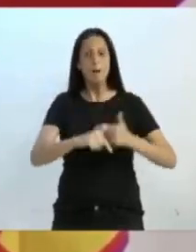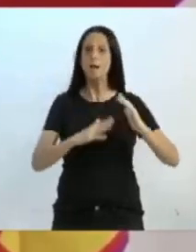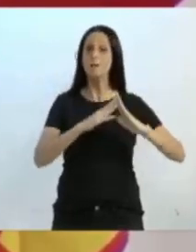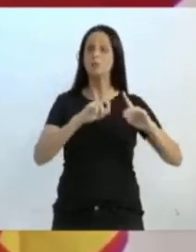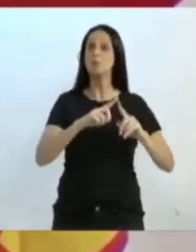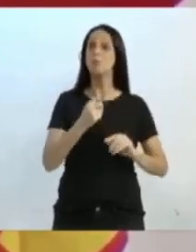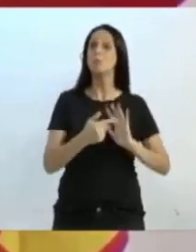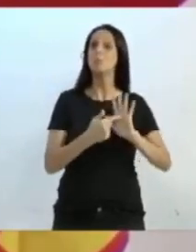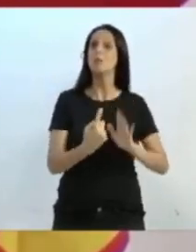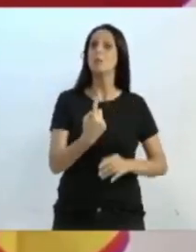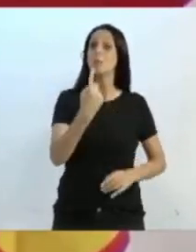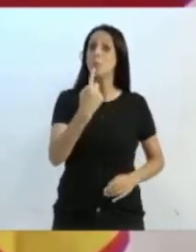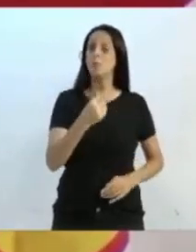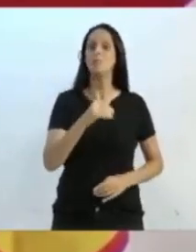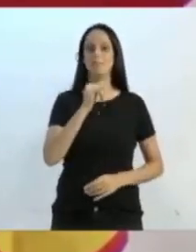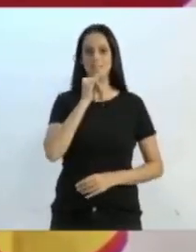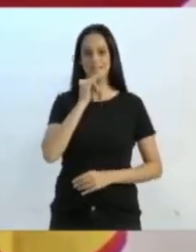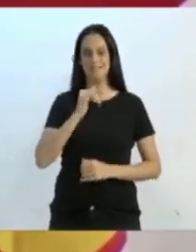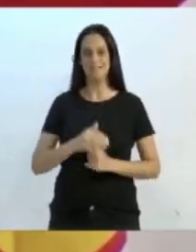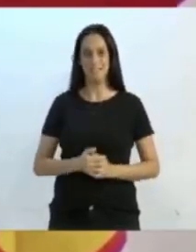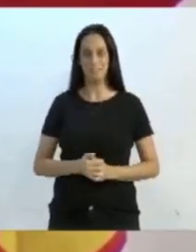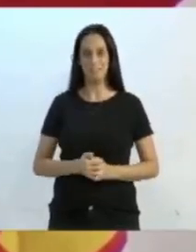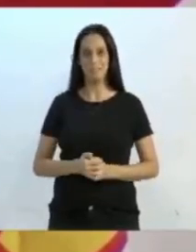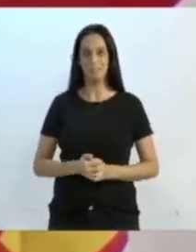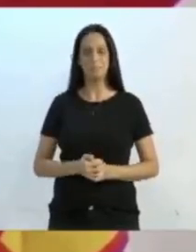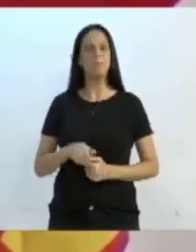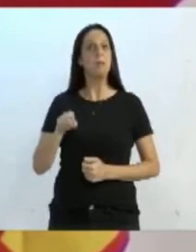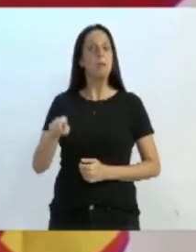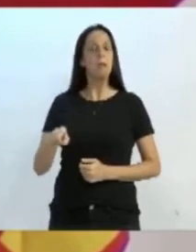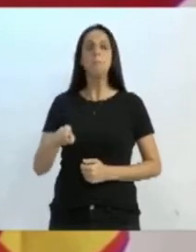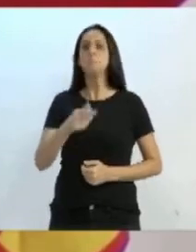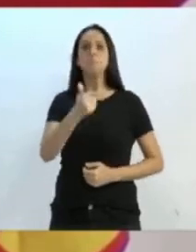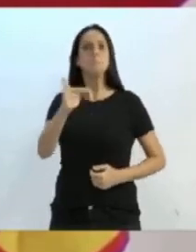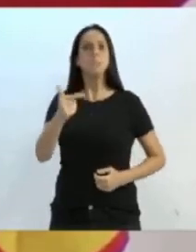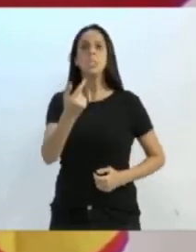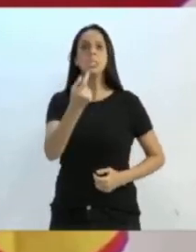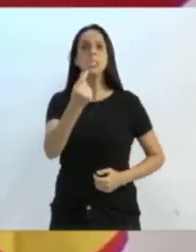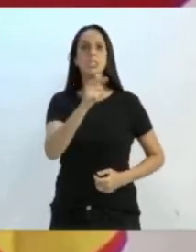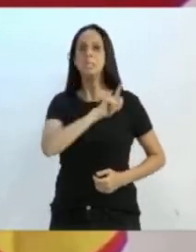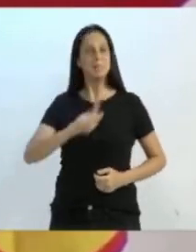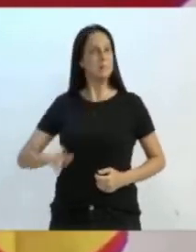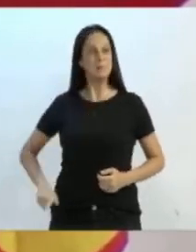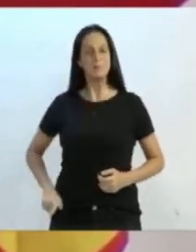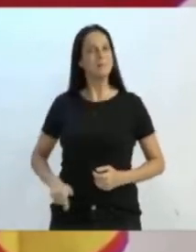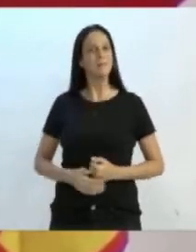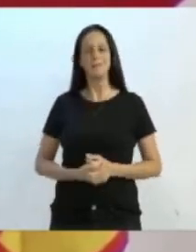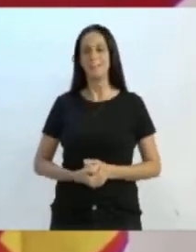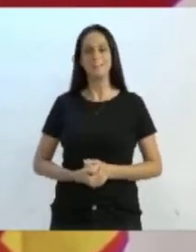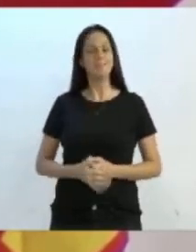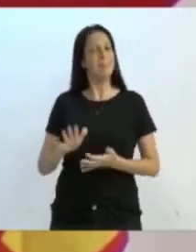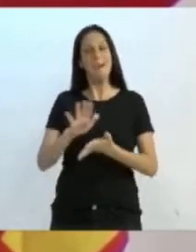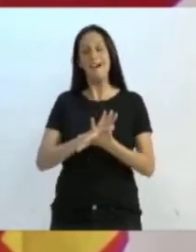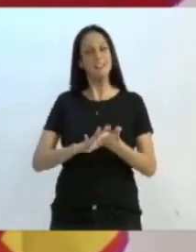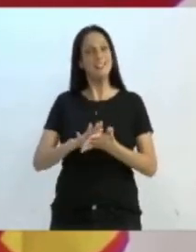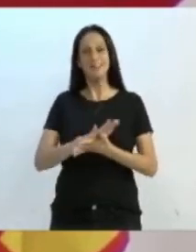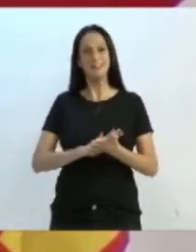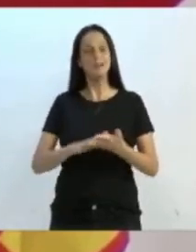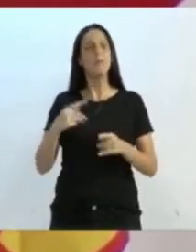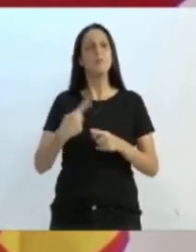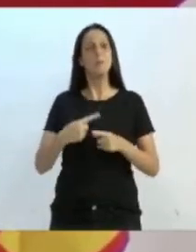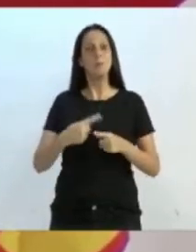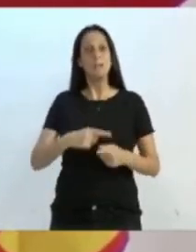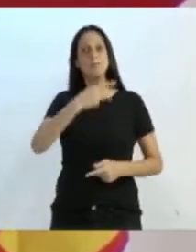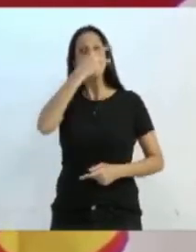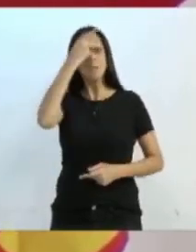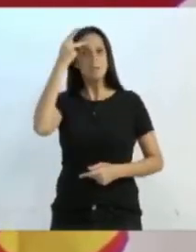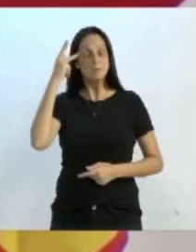exemplo. E eles não fazem isso com o dinheiro do governo. Eles fazem isso através da doação dos